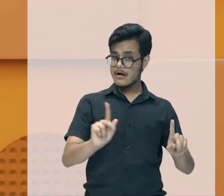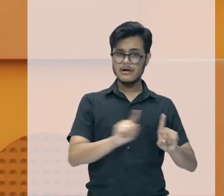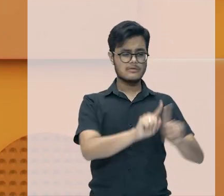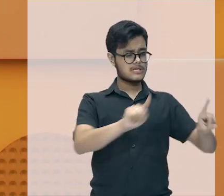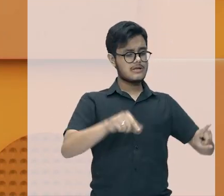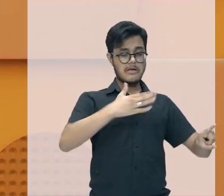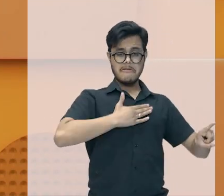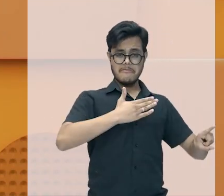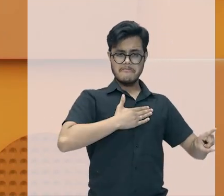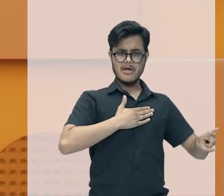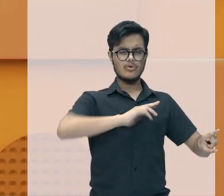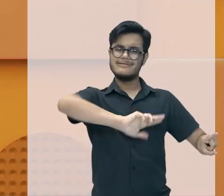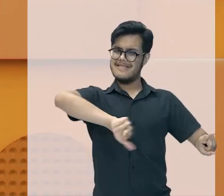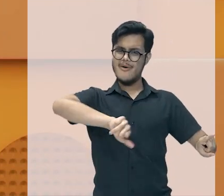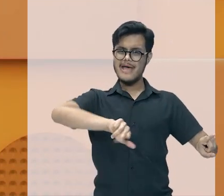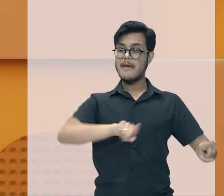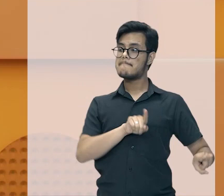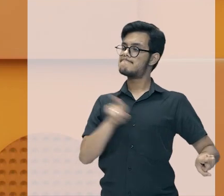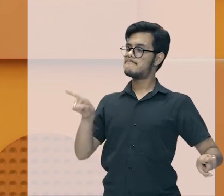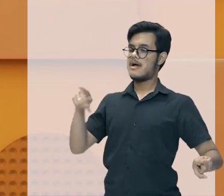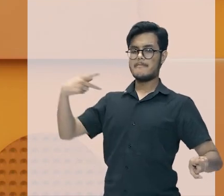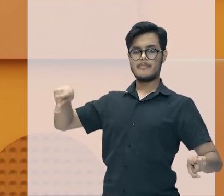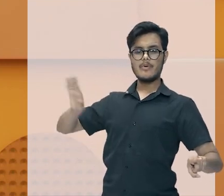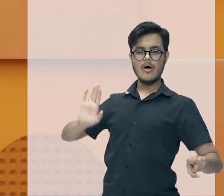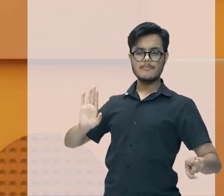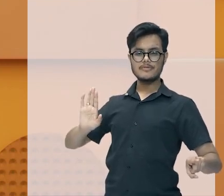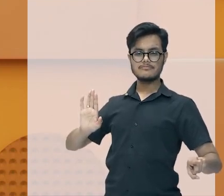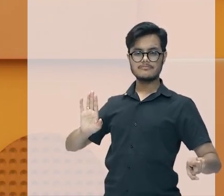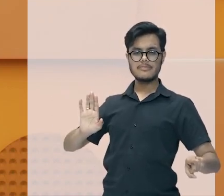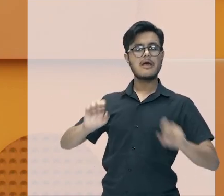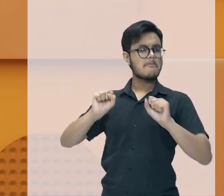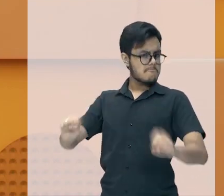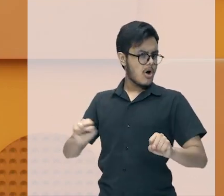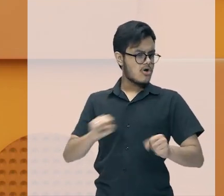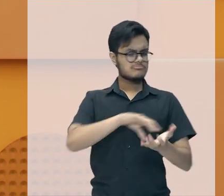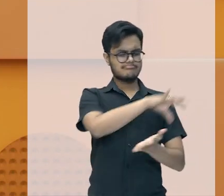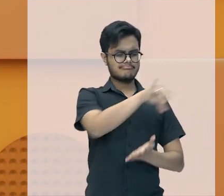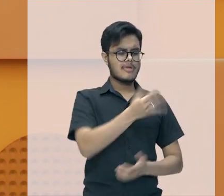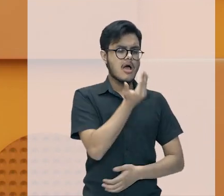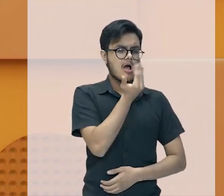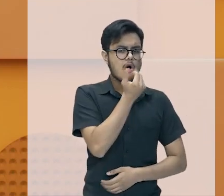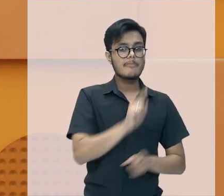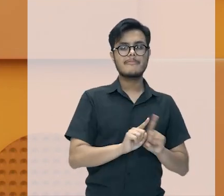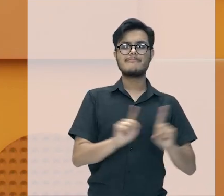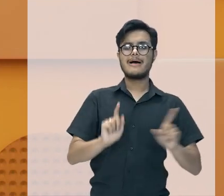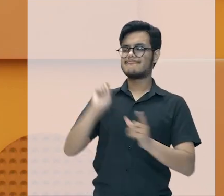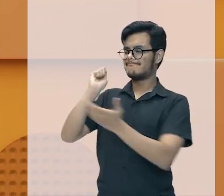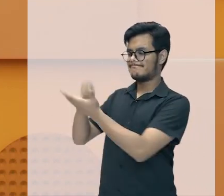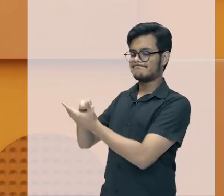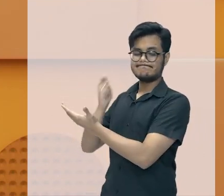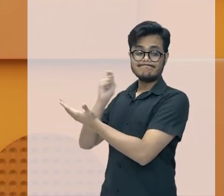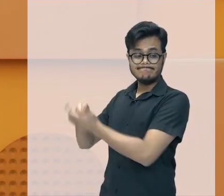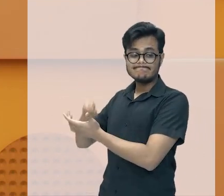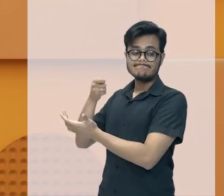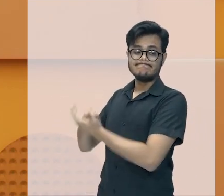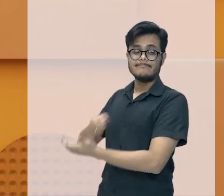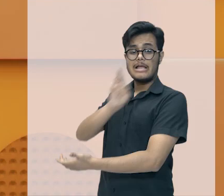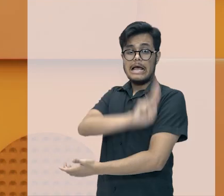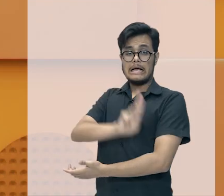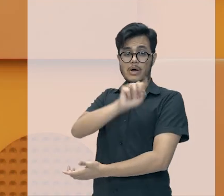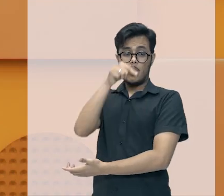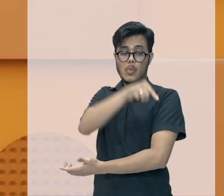onde eu posso, então, sobreviver, né? Plantar, então, para me comer, mas, ao mesmo tempo, eu tenho que pagar,